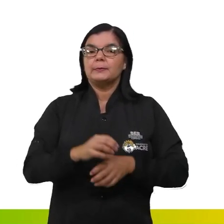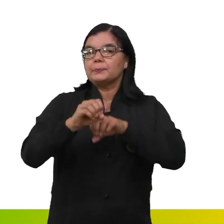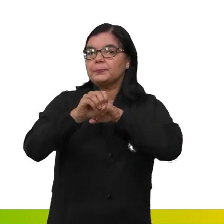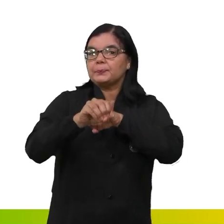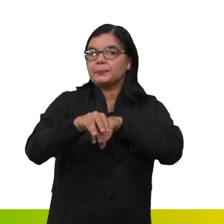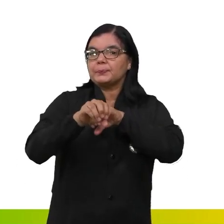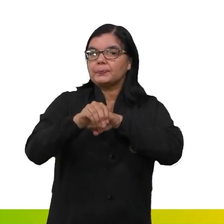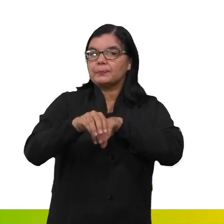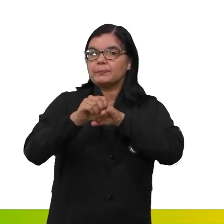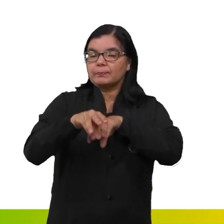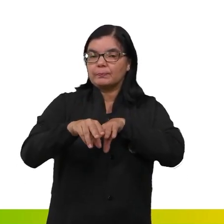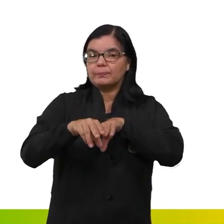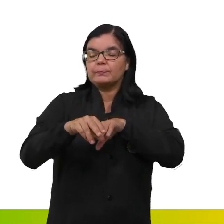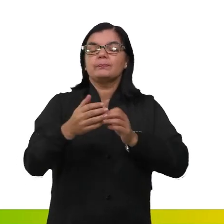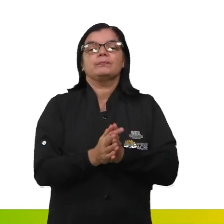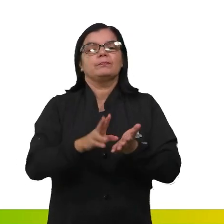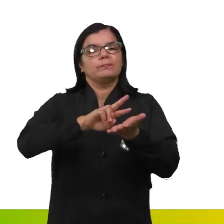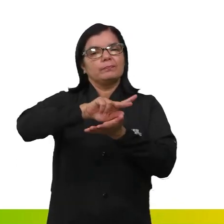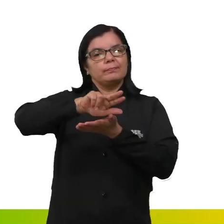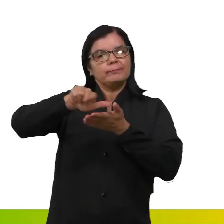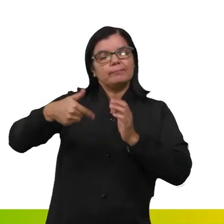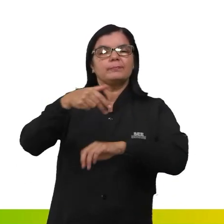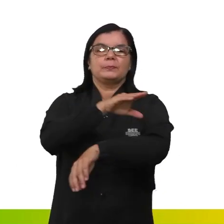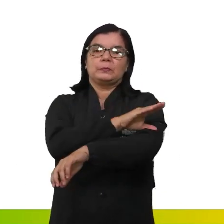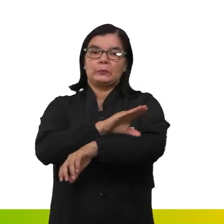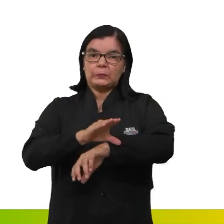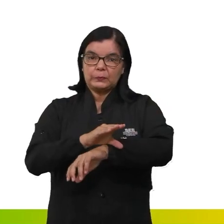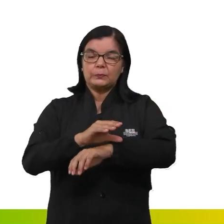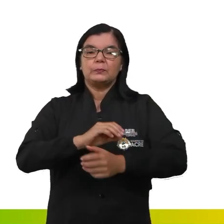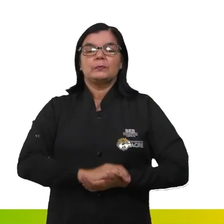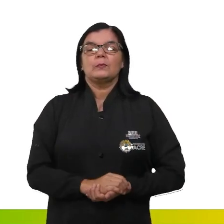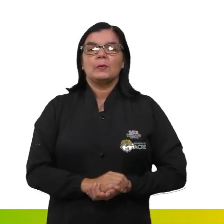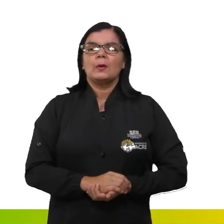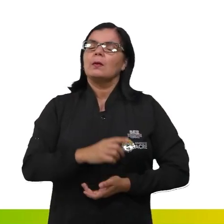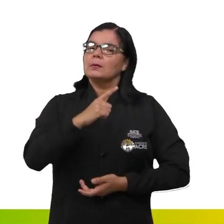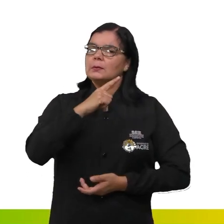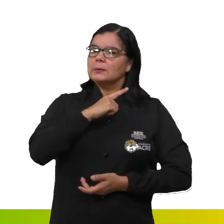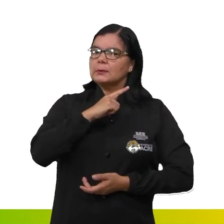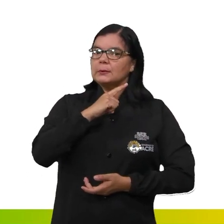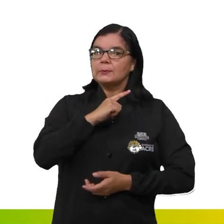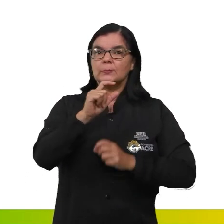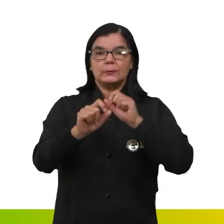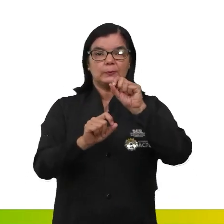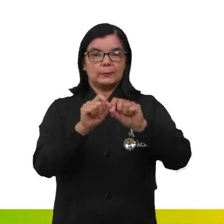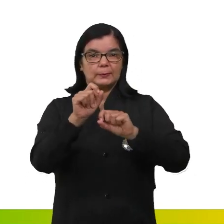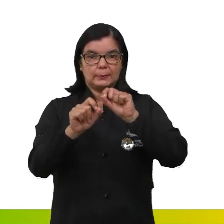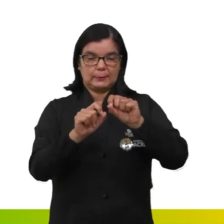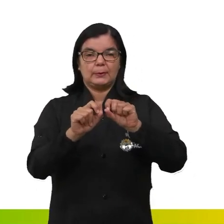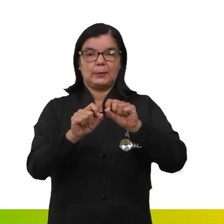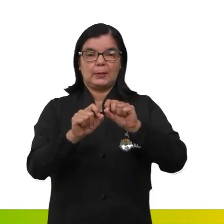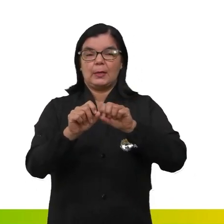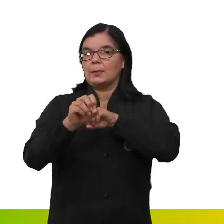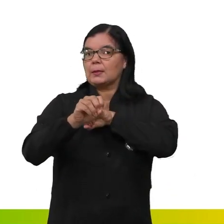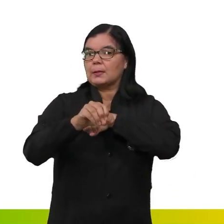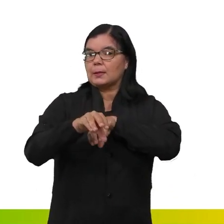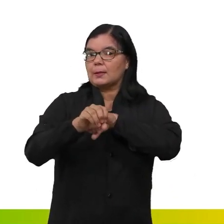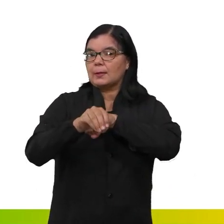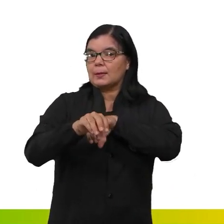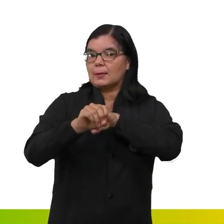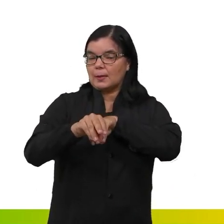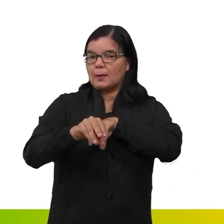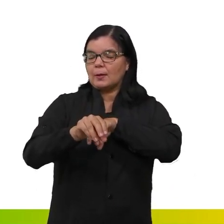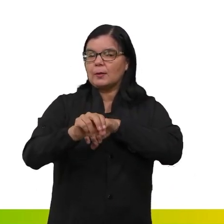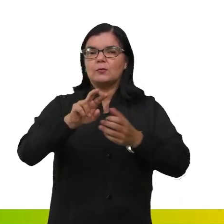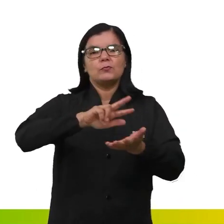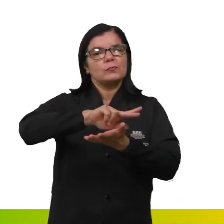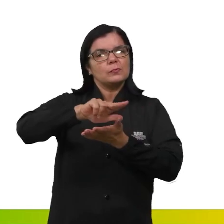Educação multicultural. Então, aqui, nós temos o seguinte: essa educação